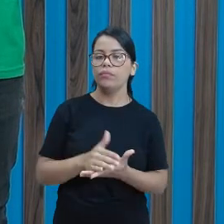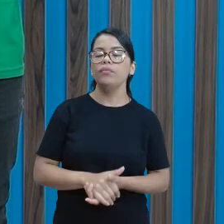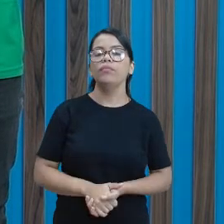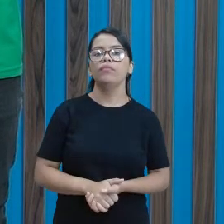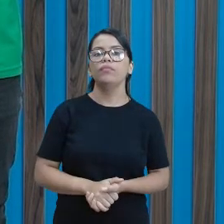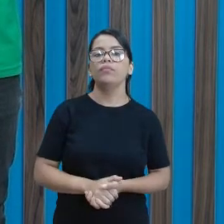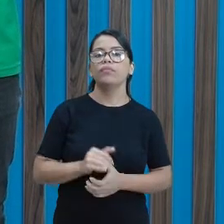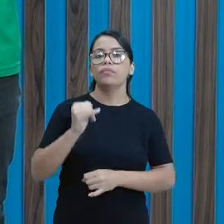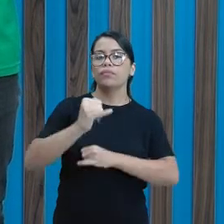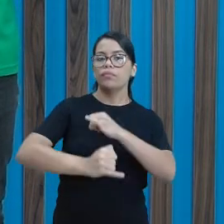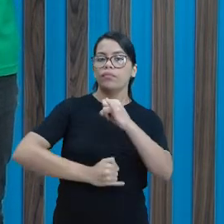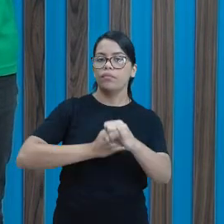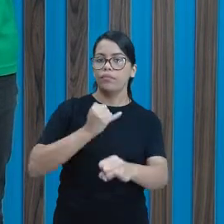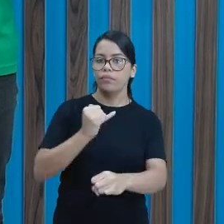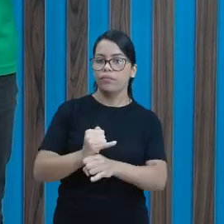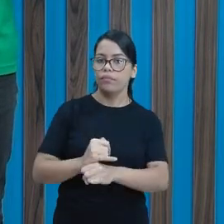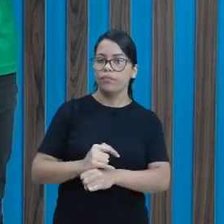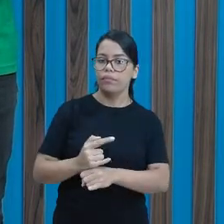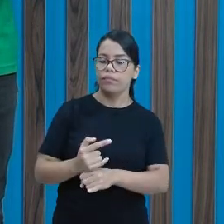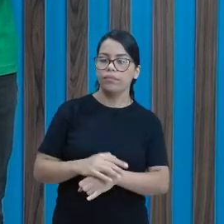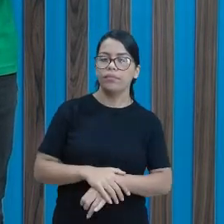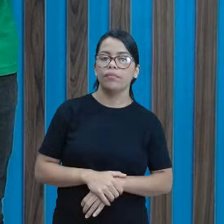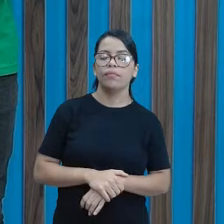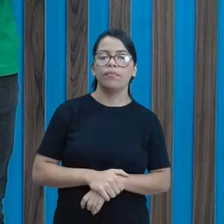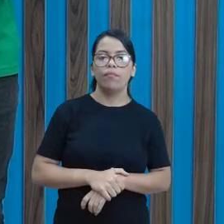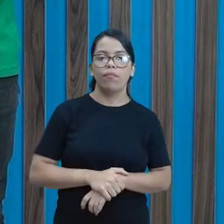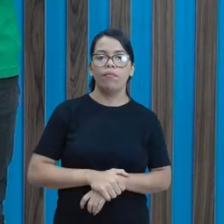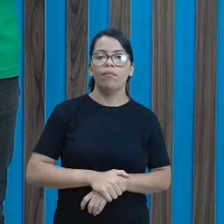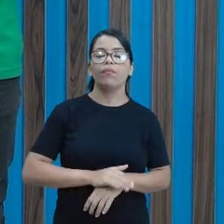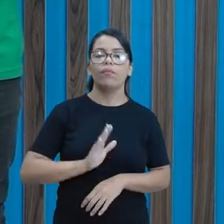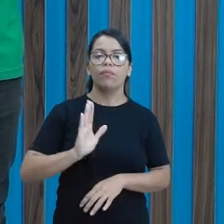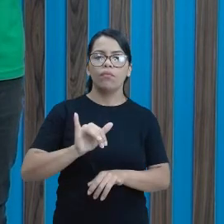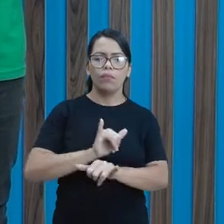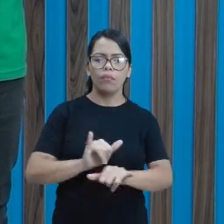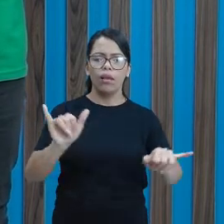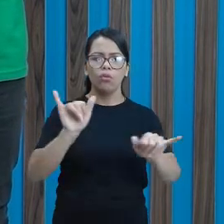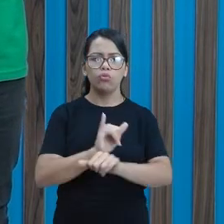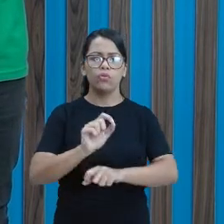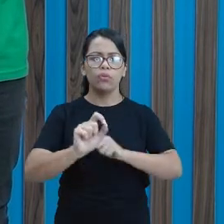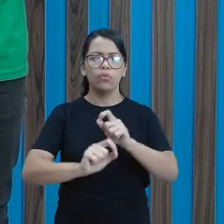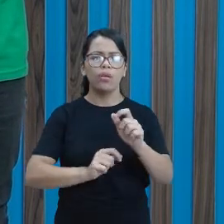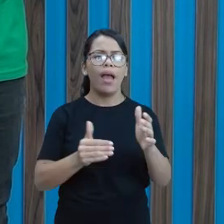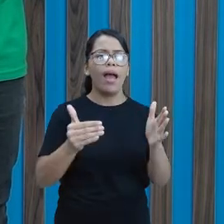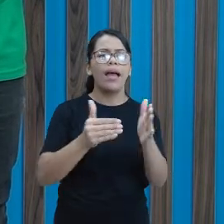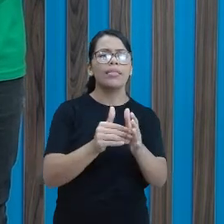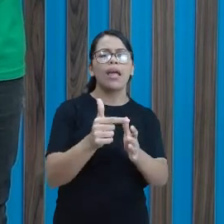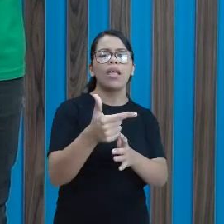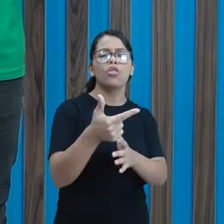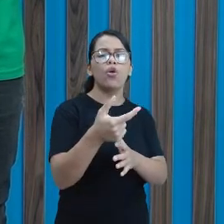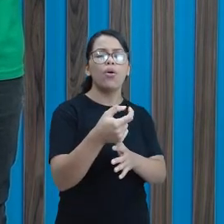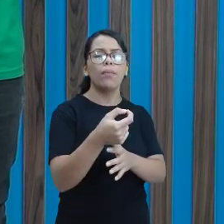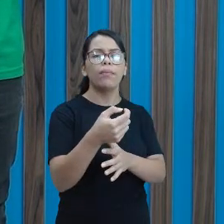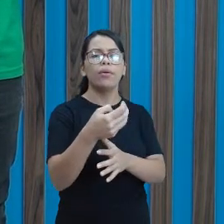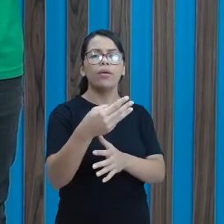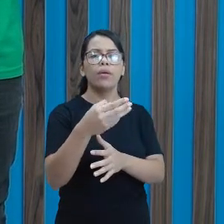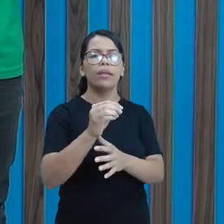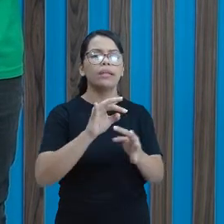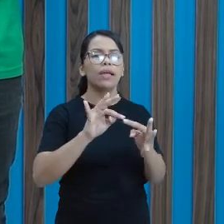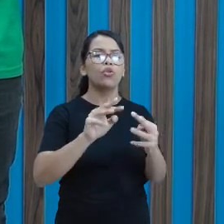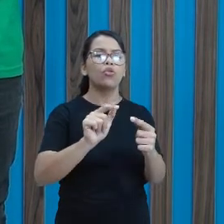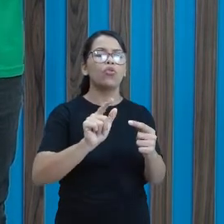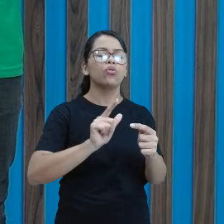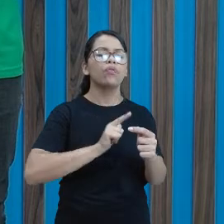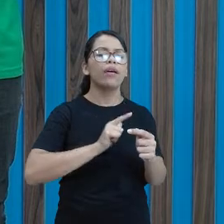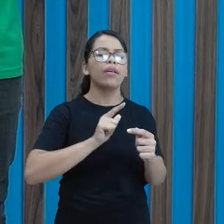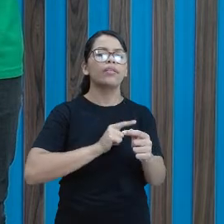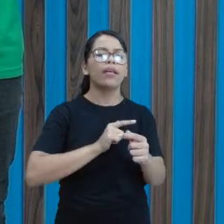A internet, como estão dizendo aqui, já estão divulgando que até 2030 todos terão acesso à internet